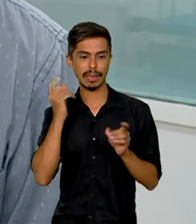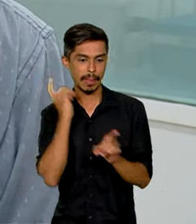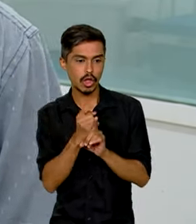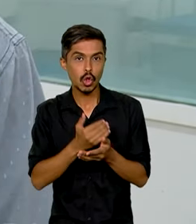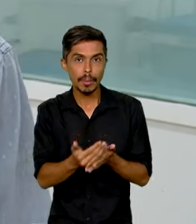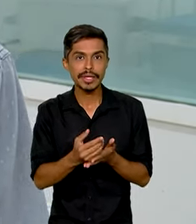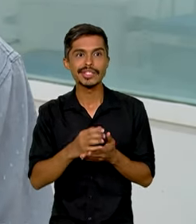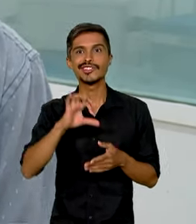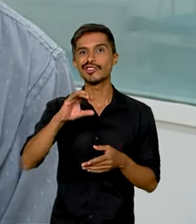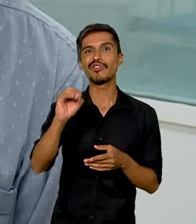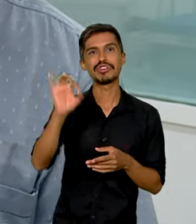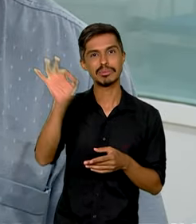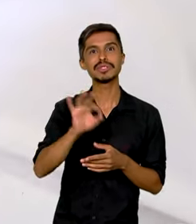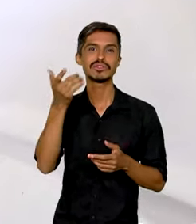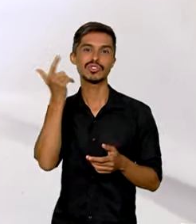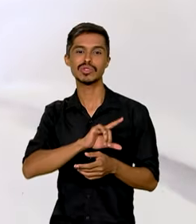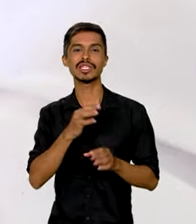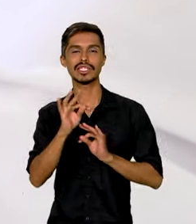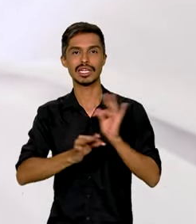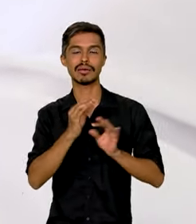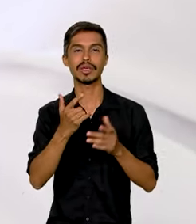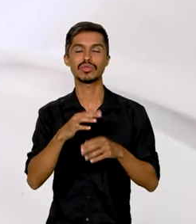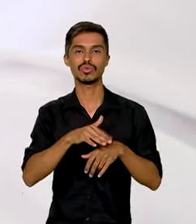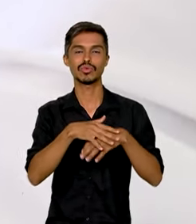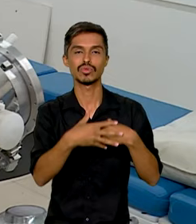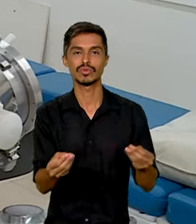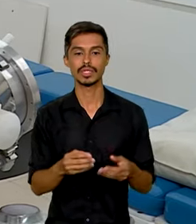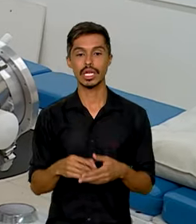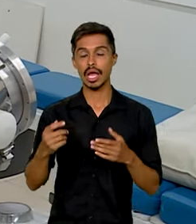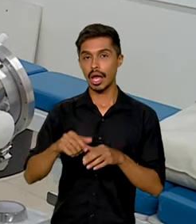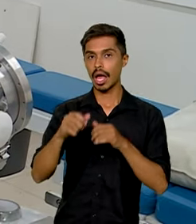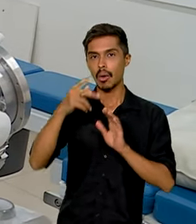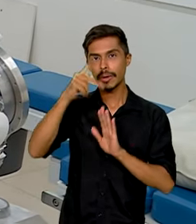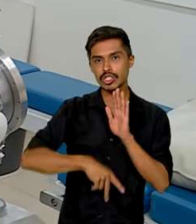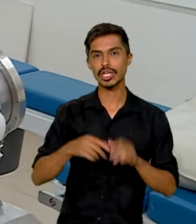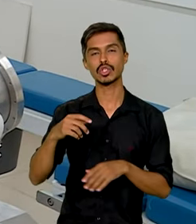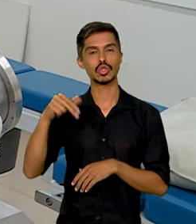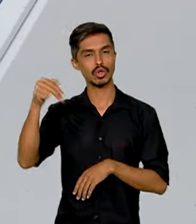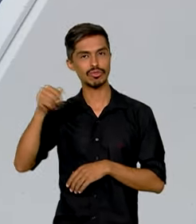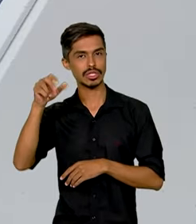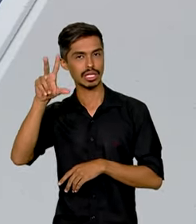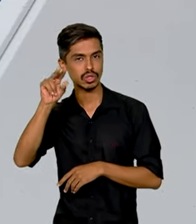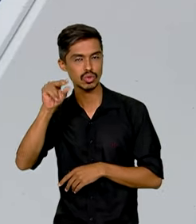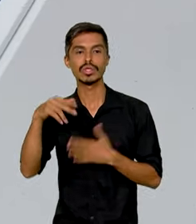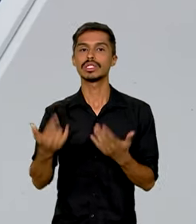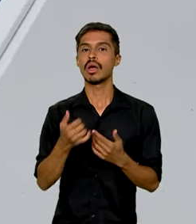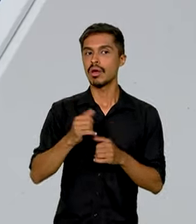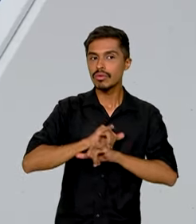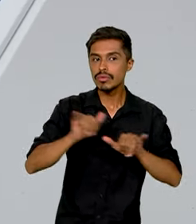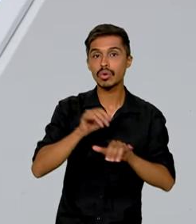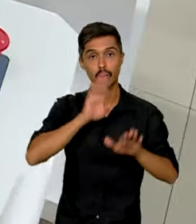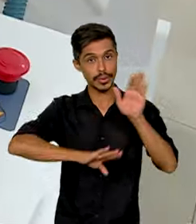de 90% de chance de cura. A campanha Novembro Azul, todos os anos, alerta e incentiva os cuidados para o câncer